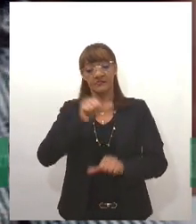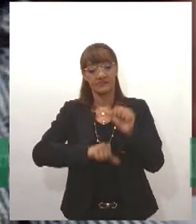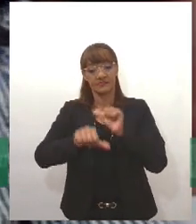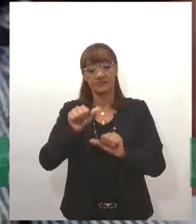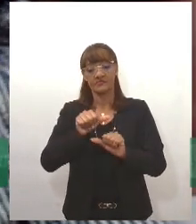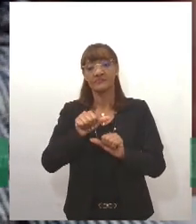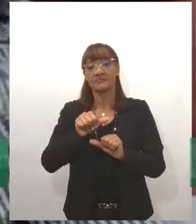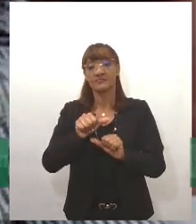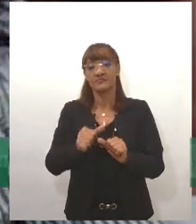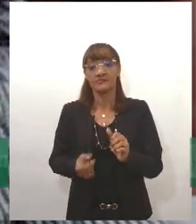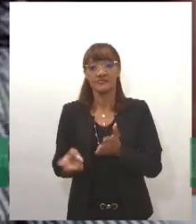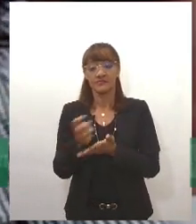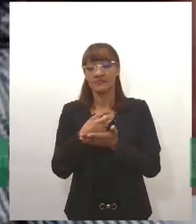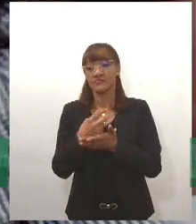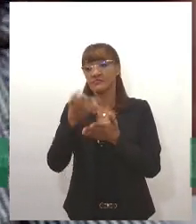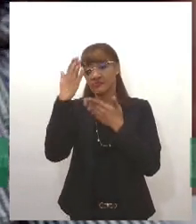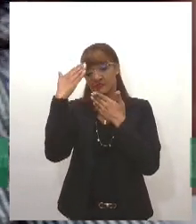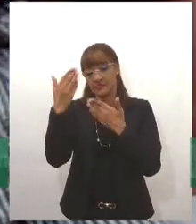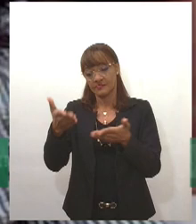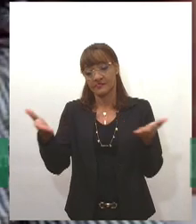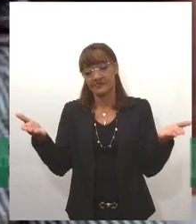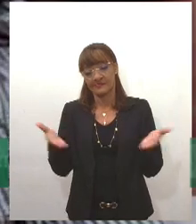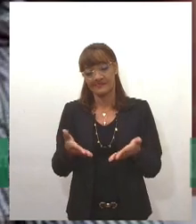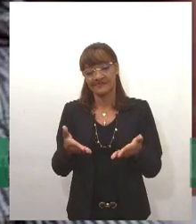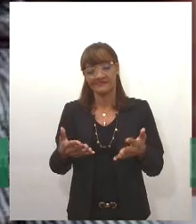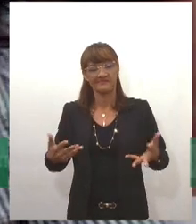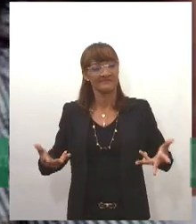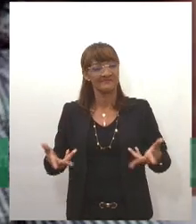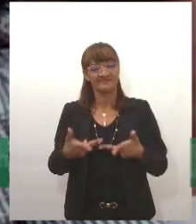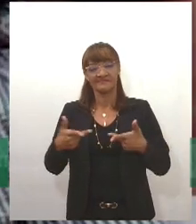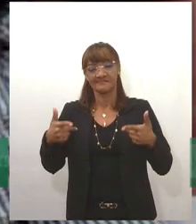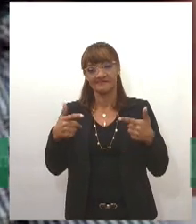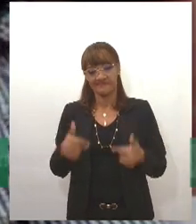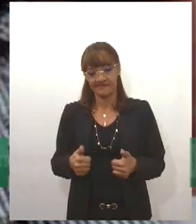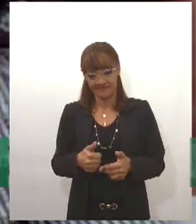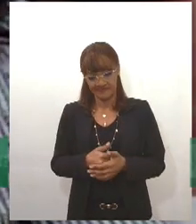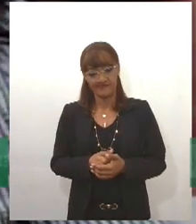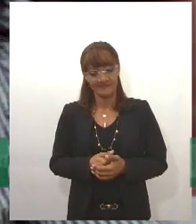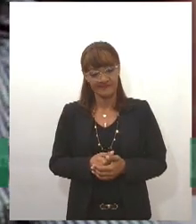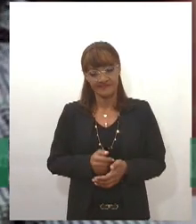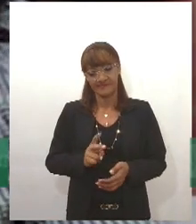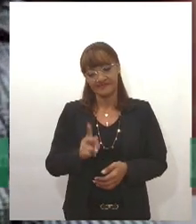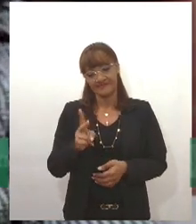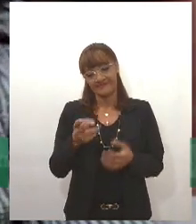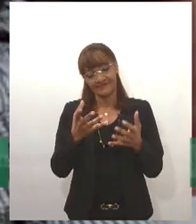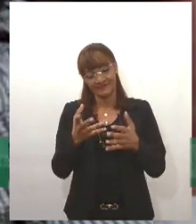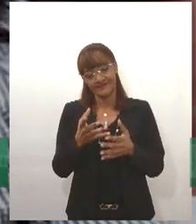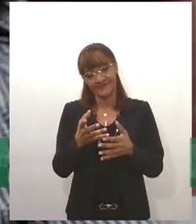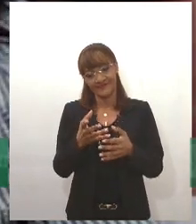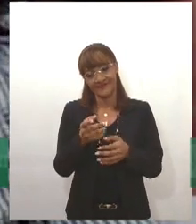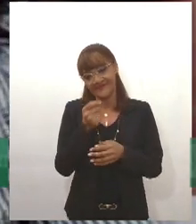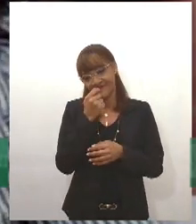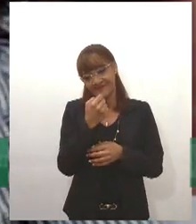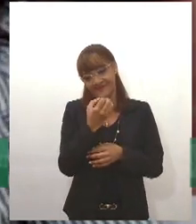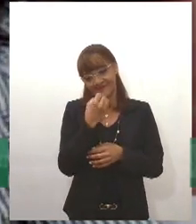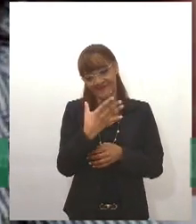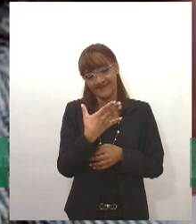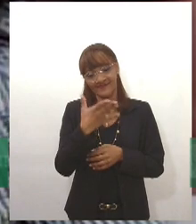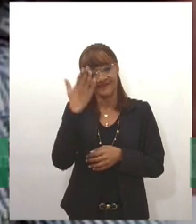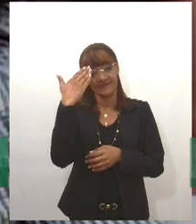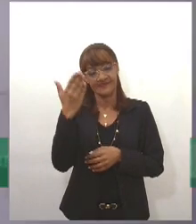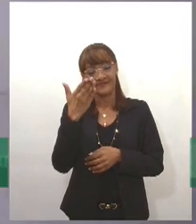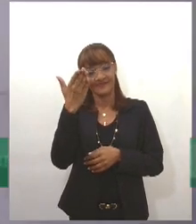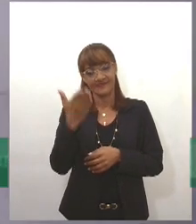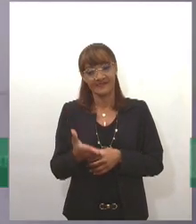espaço que foi me dado também aqui para trazer contribuir espero contribuir um pouquinho e agradeço muito e tenham todos um bom